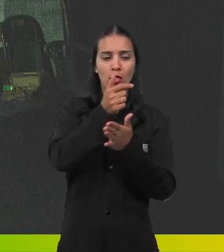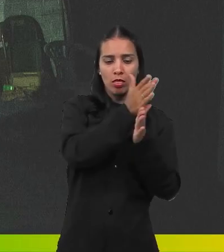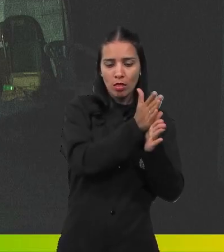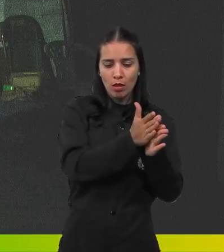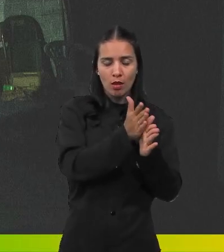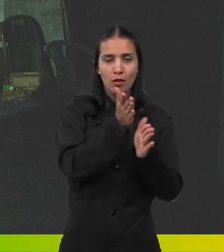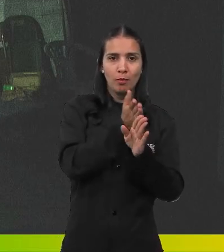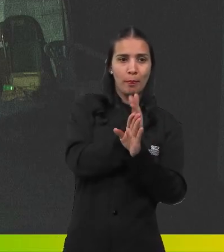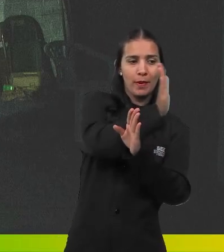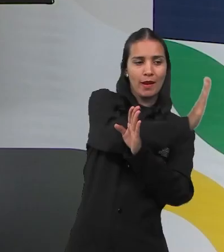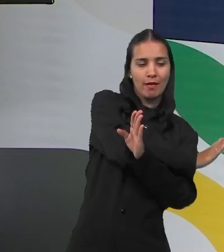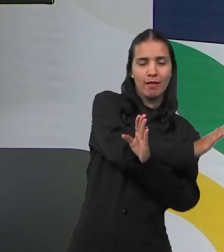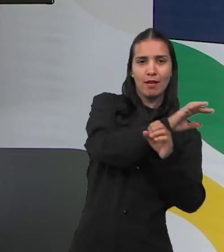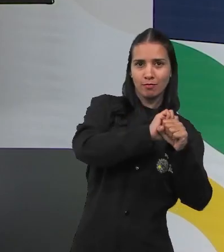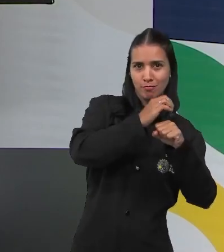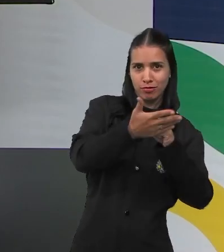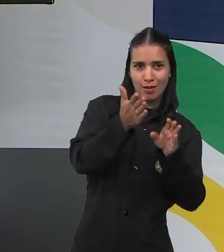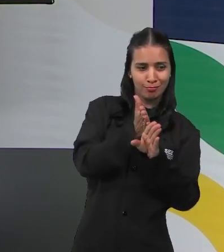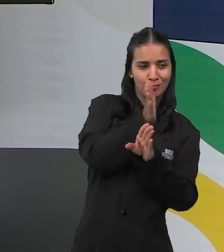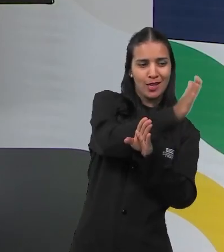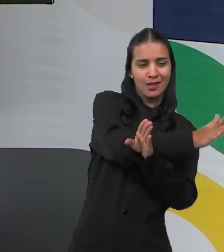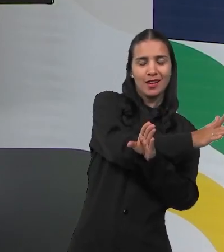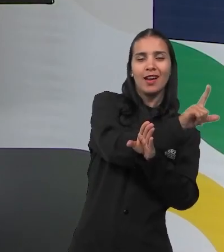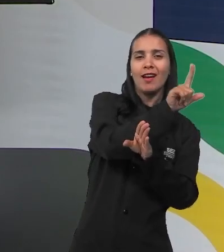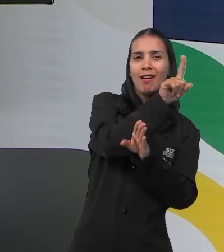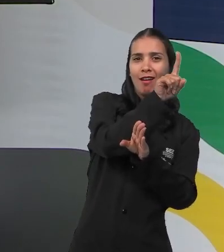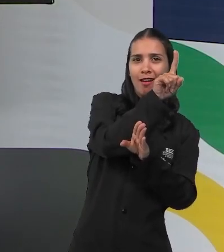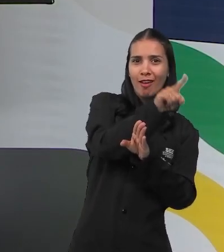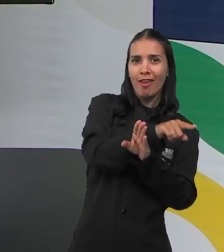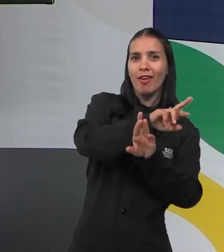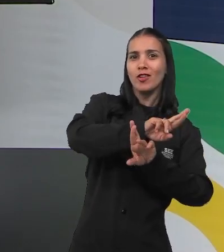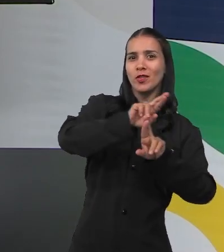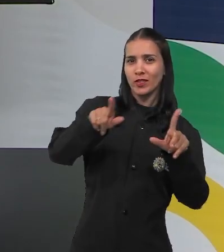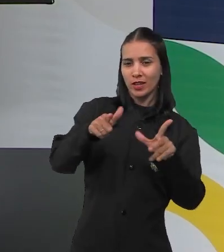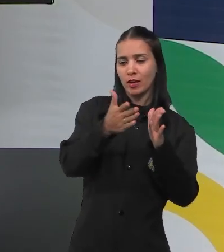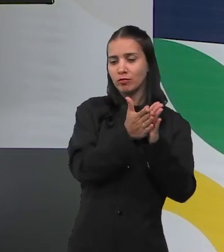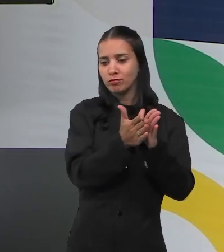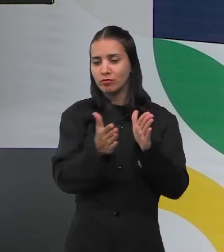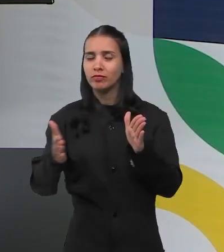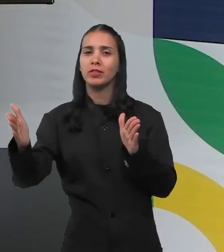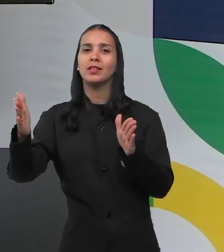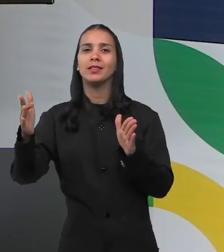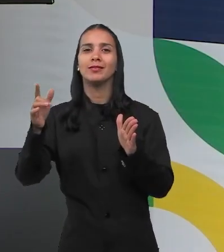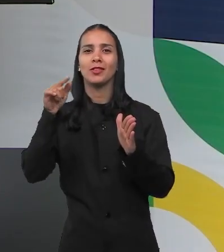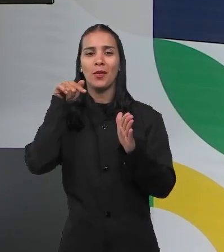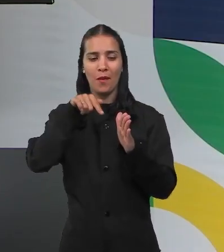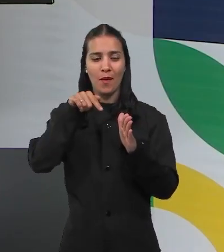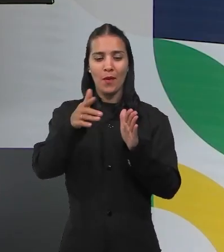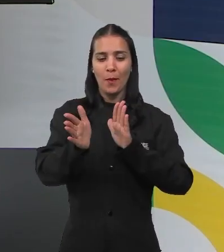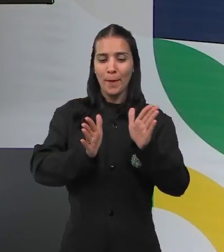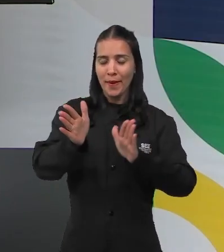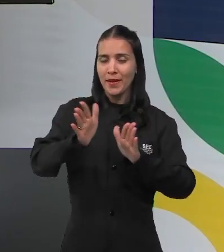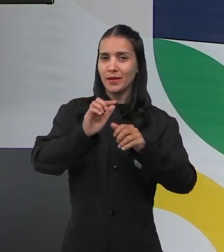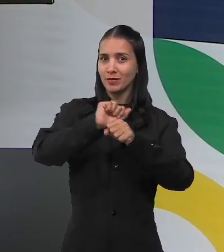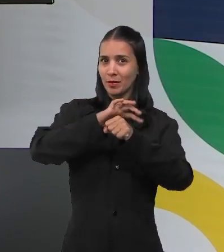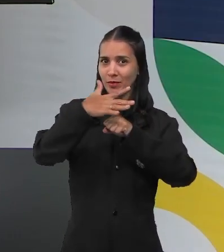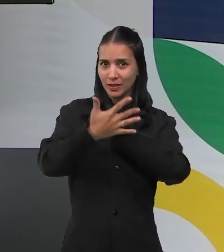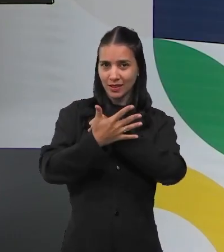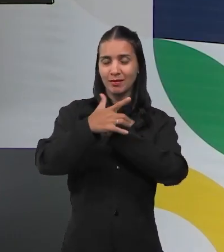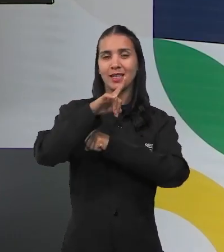de 2020, como todos nós sabemos, houve essa necessidade de as